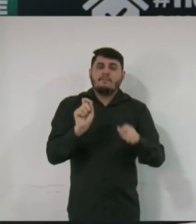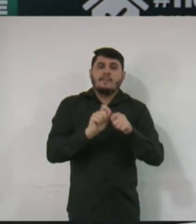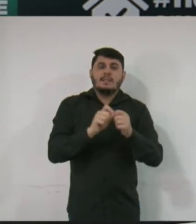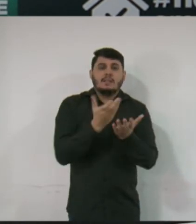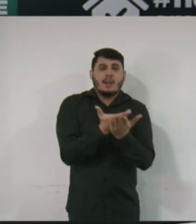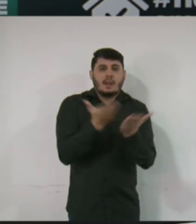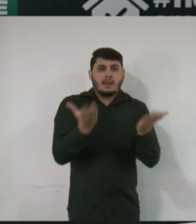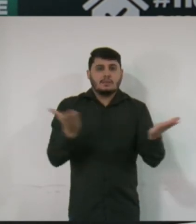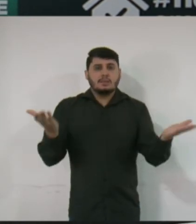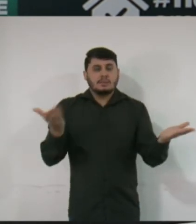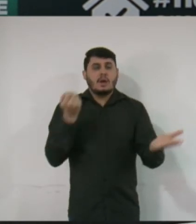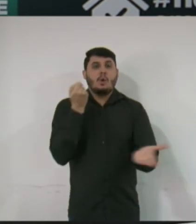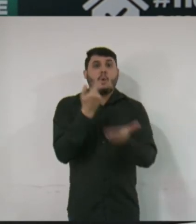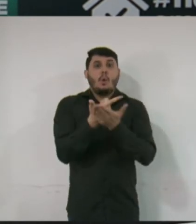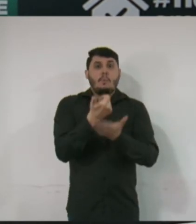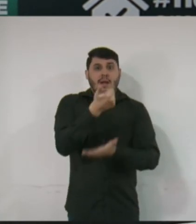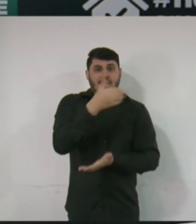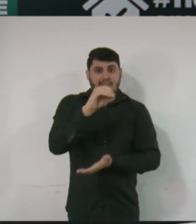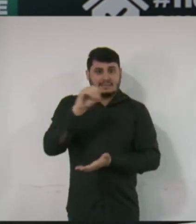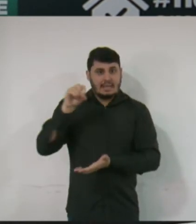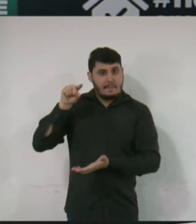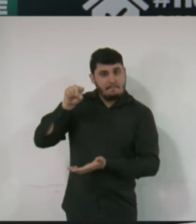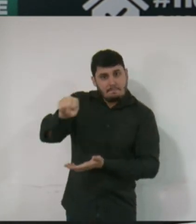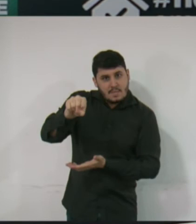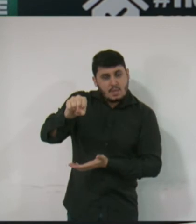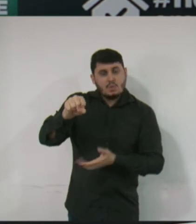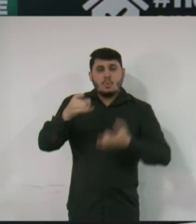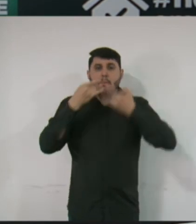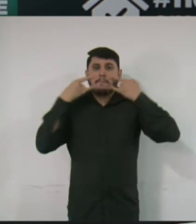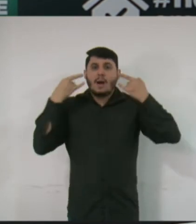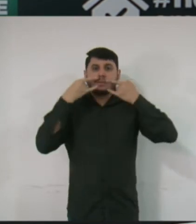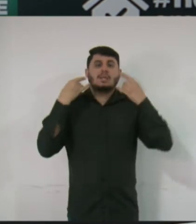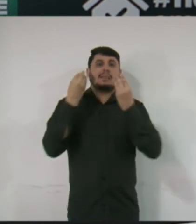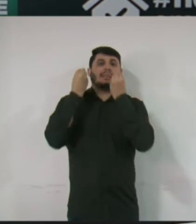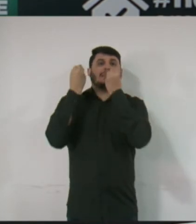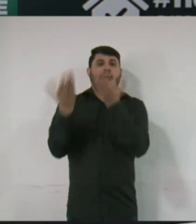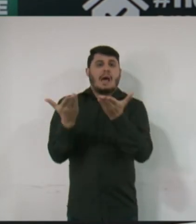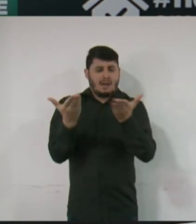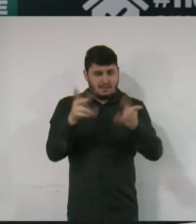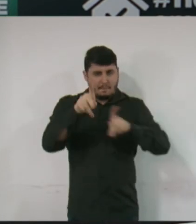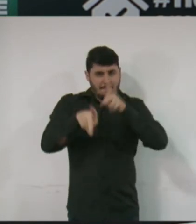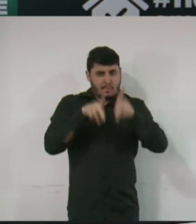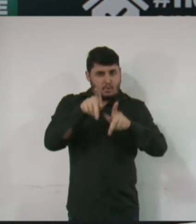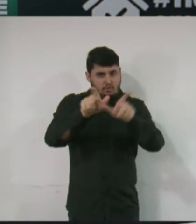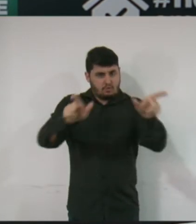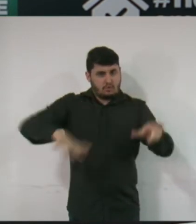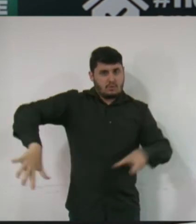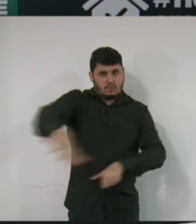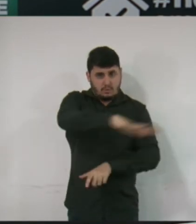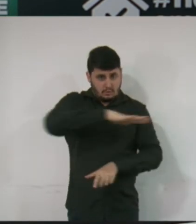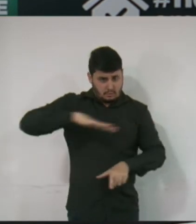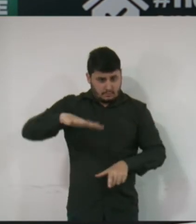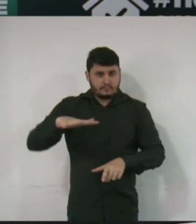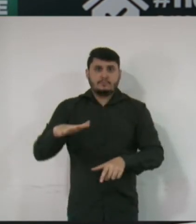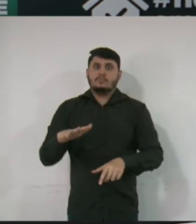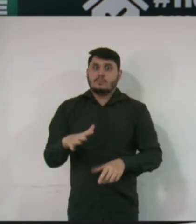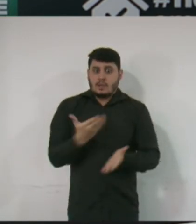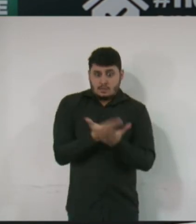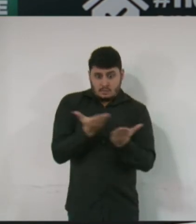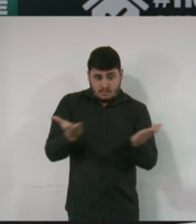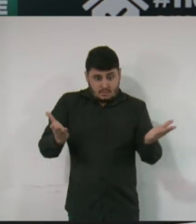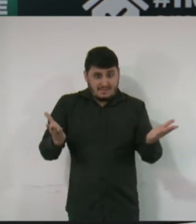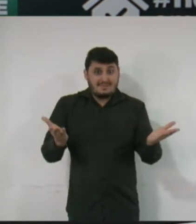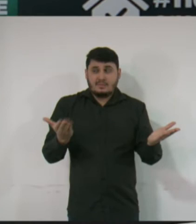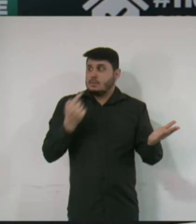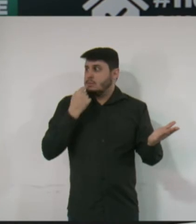compra de 100 mil máscaras para distribuir entre nossa população. Essa licitação foi concluída na semana passada e a gente deve estar